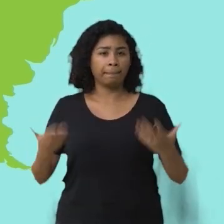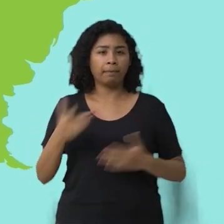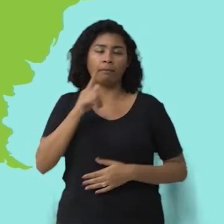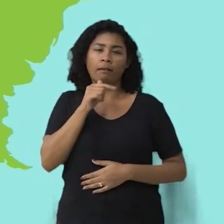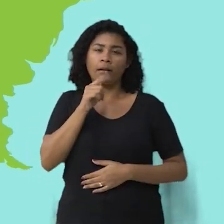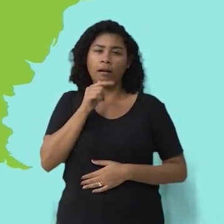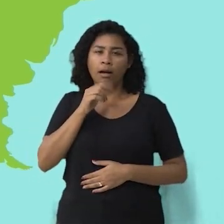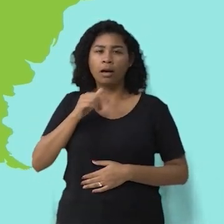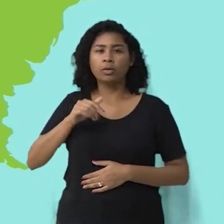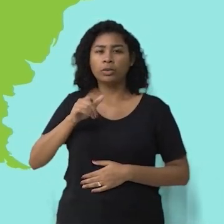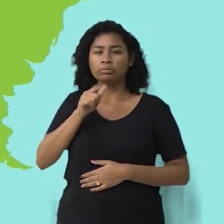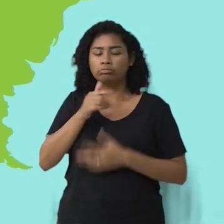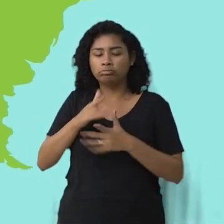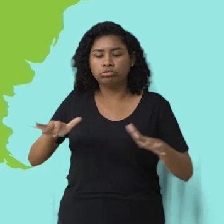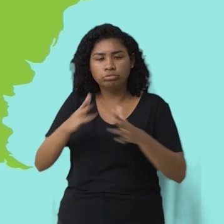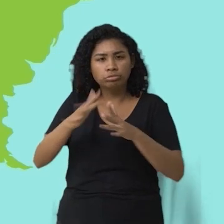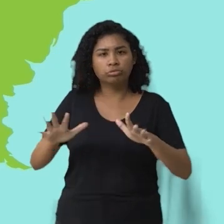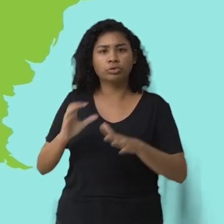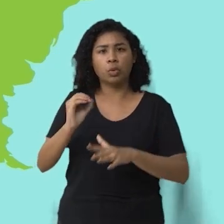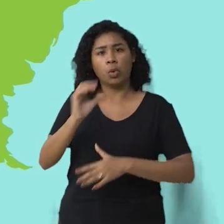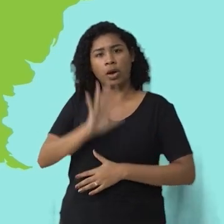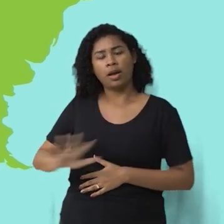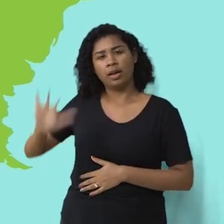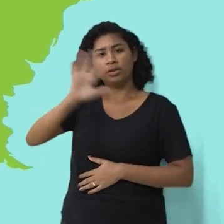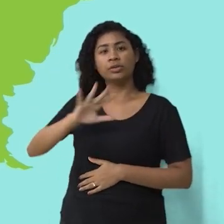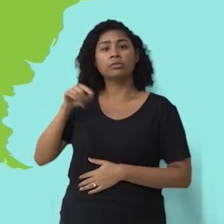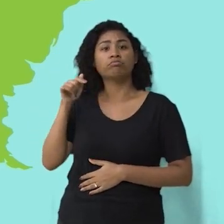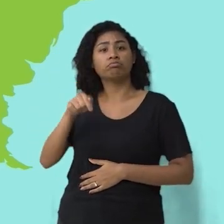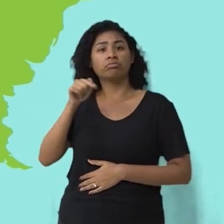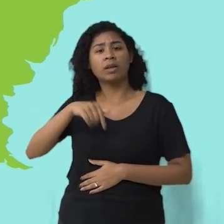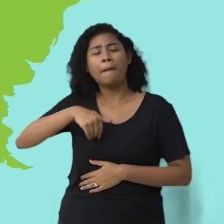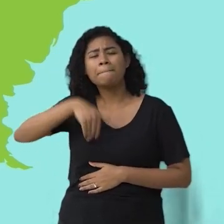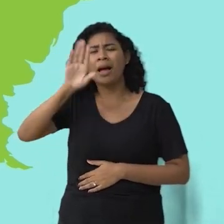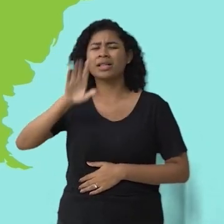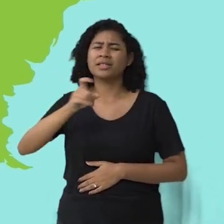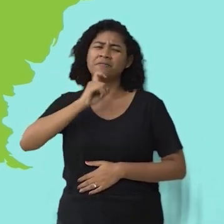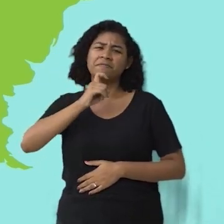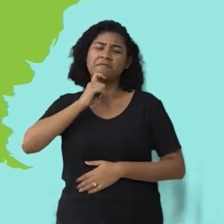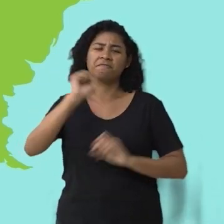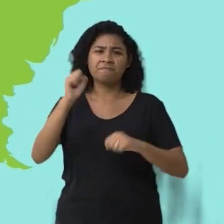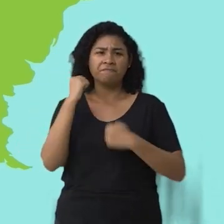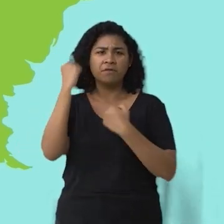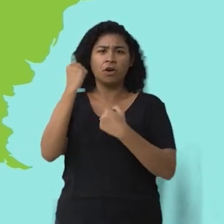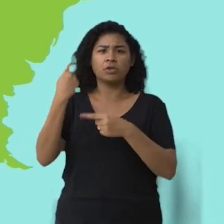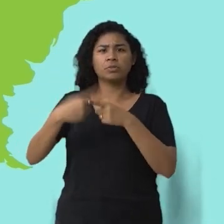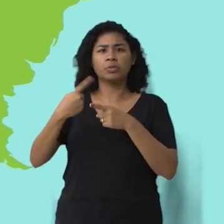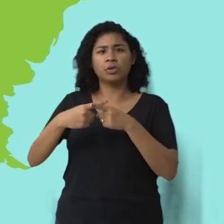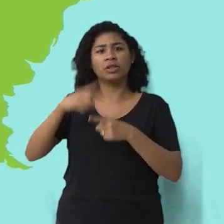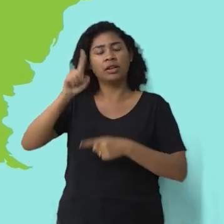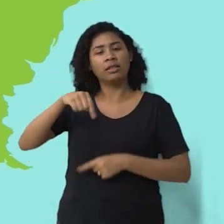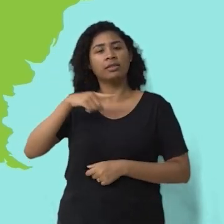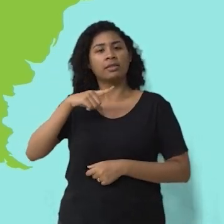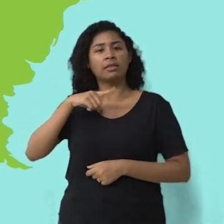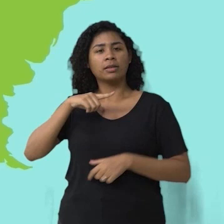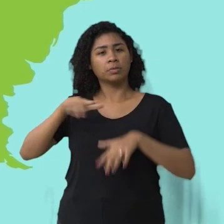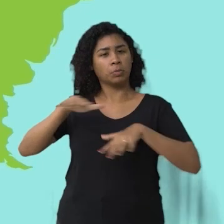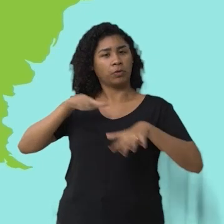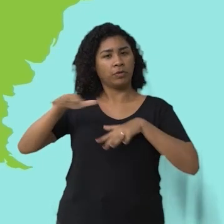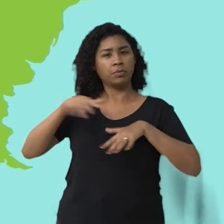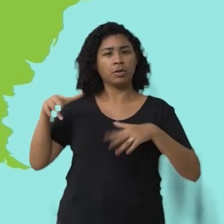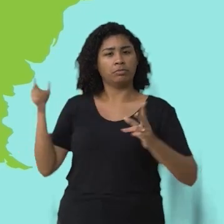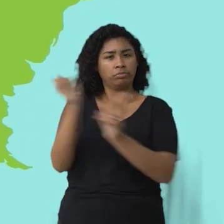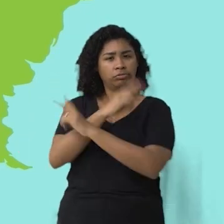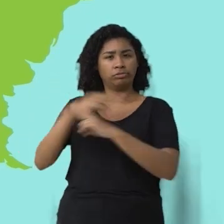costa oeste da América do Sul tornam-se ainda mais frias devido à intensificação do movimento de ressurgência.